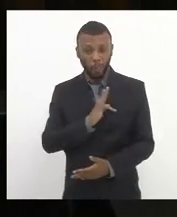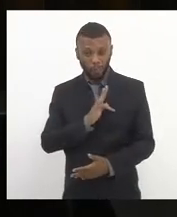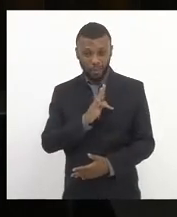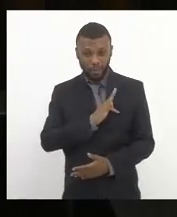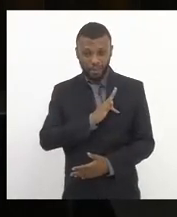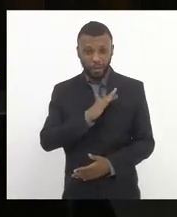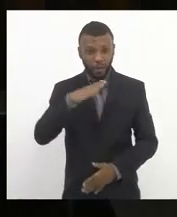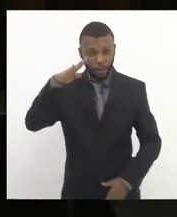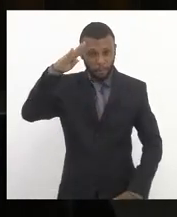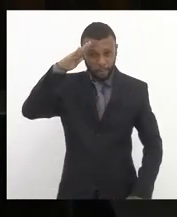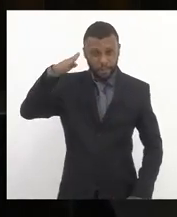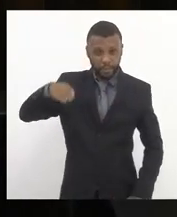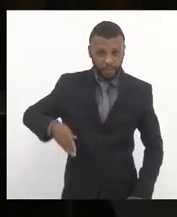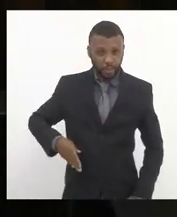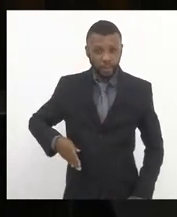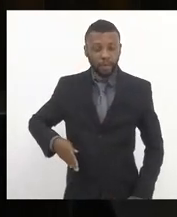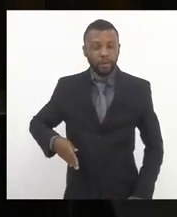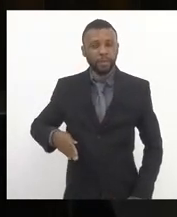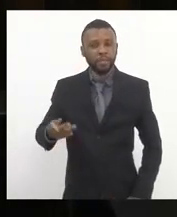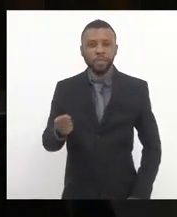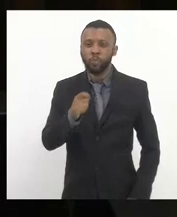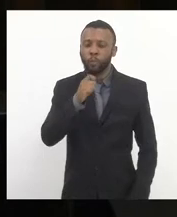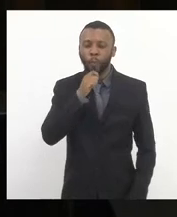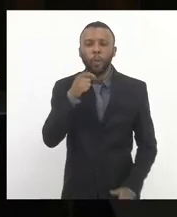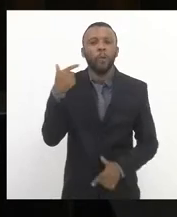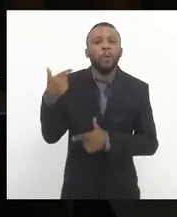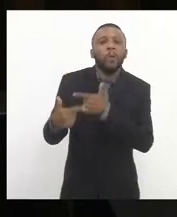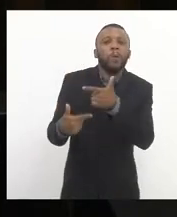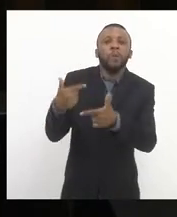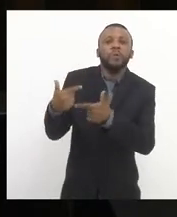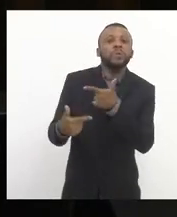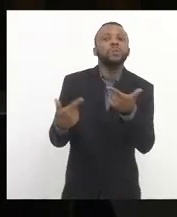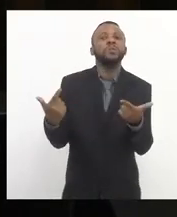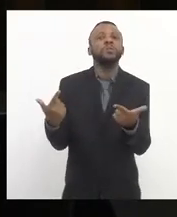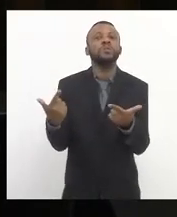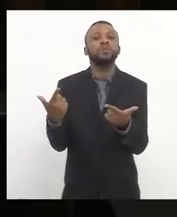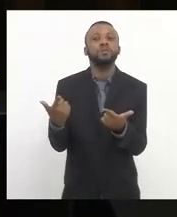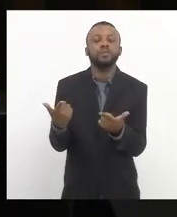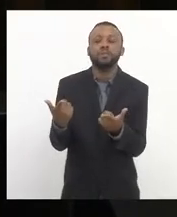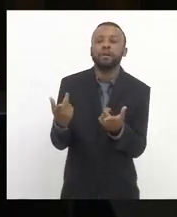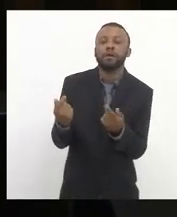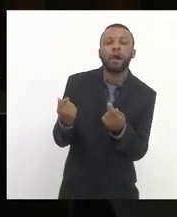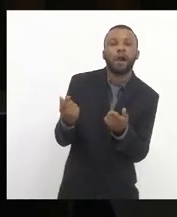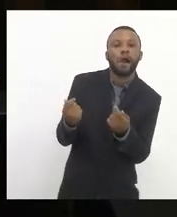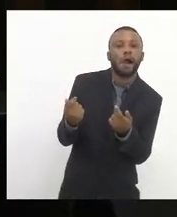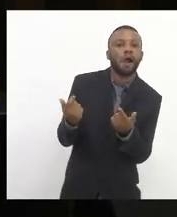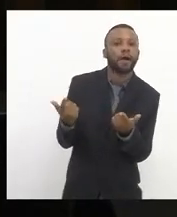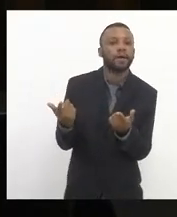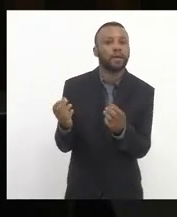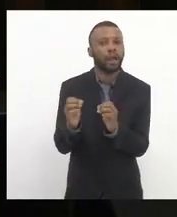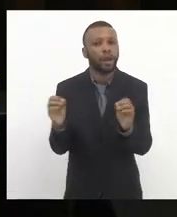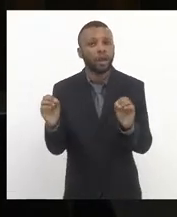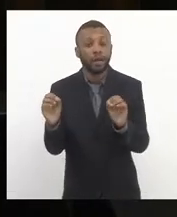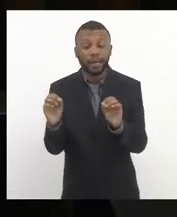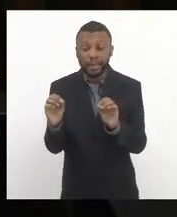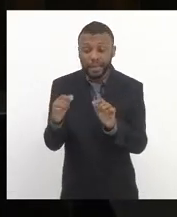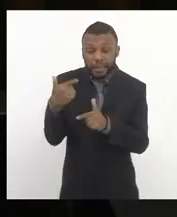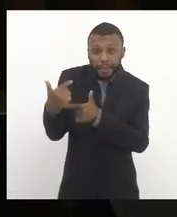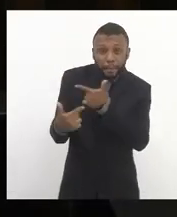militar que não trabalha com meios escassos, trabalha com meios